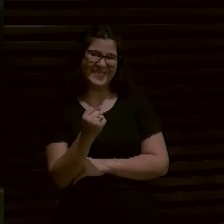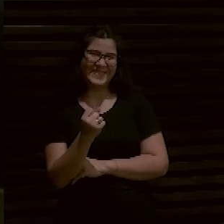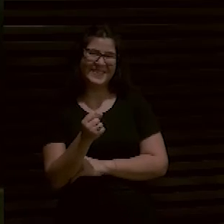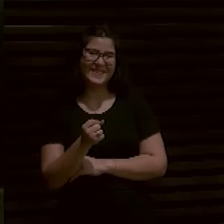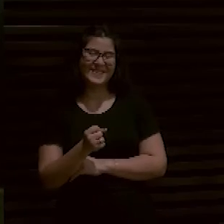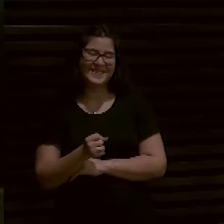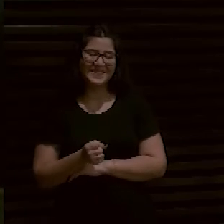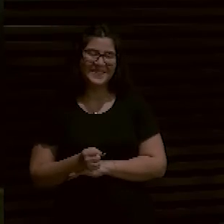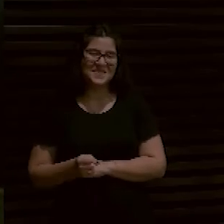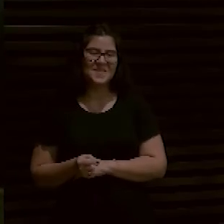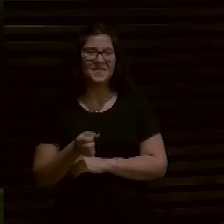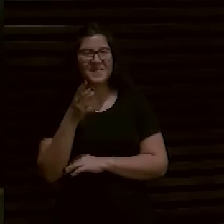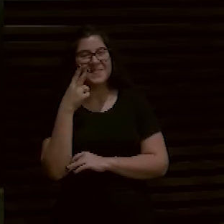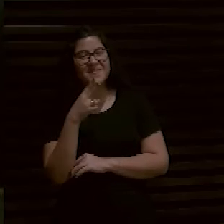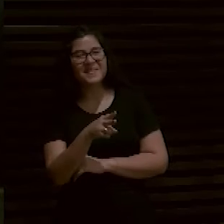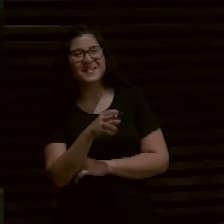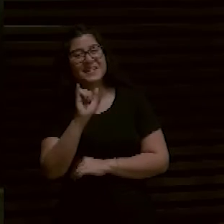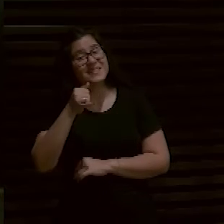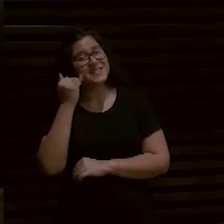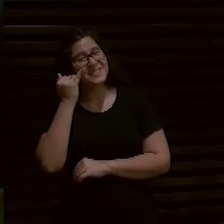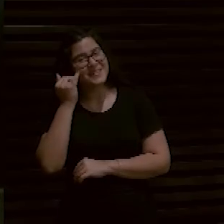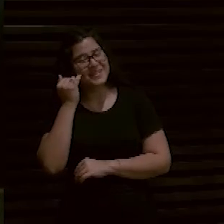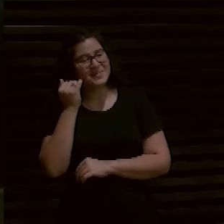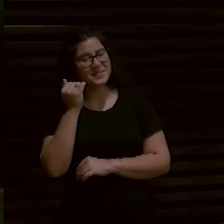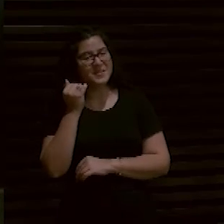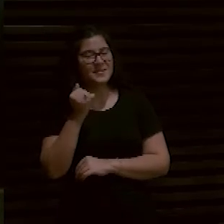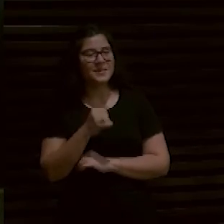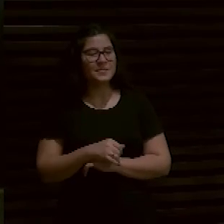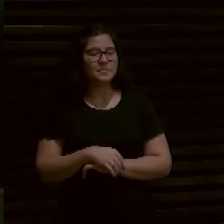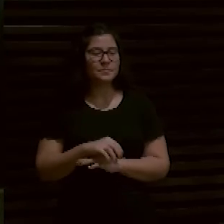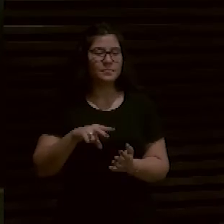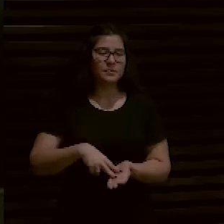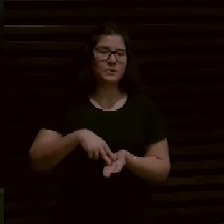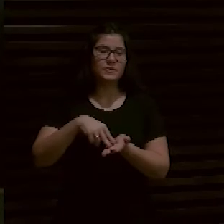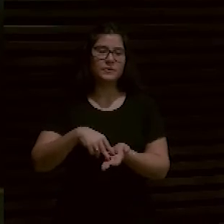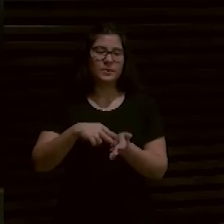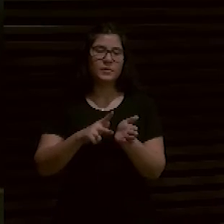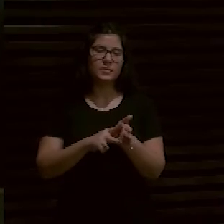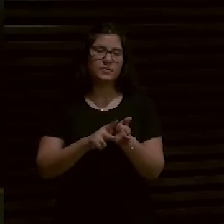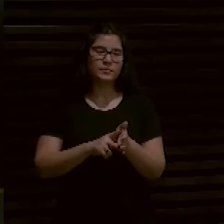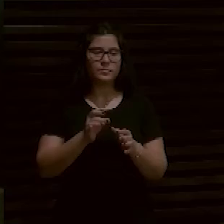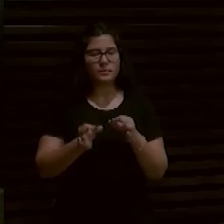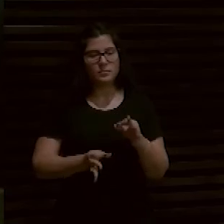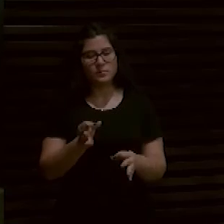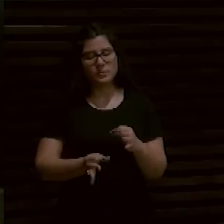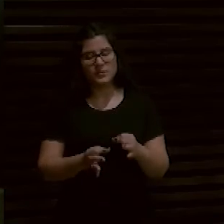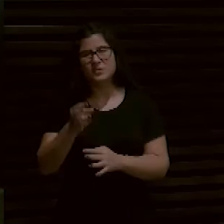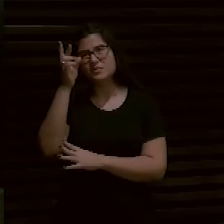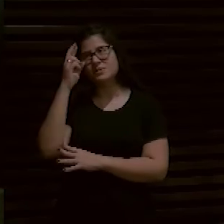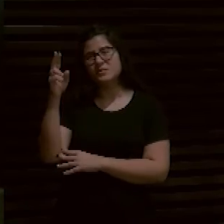Olha aqui, Jeremias ainda estribado no seu interior. O Senhor me sonda, me prova,